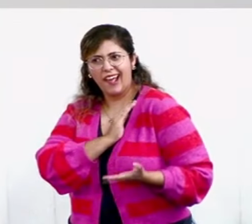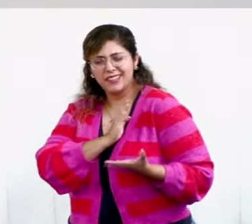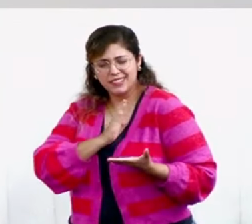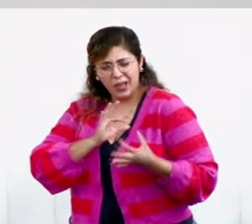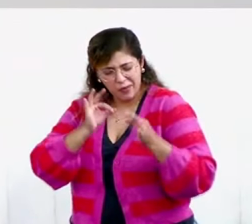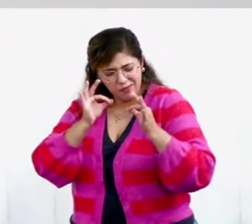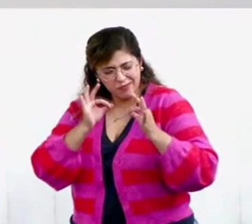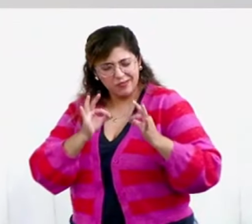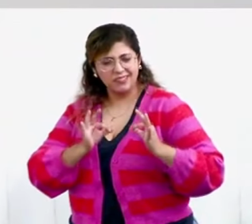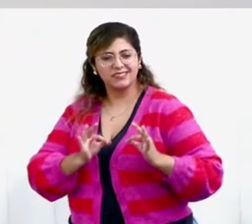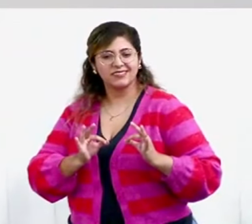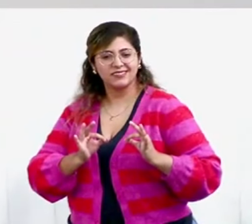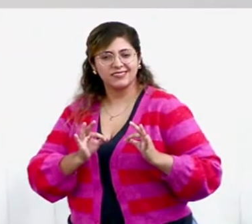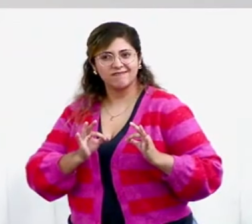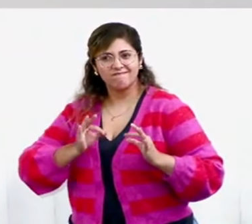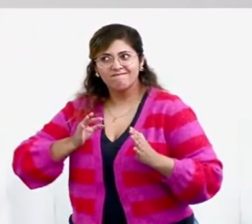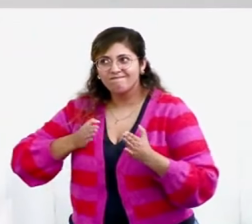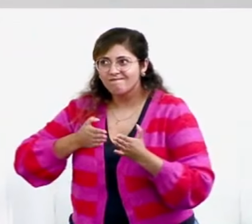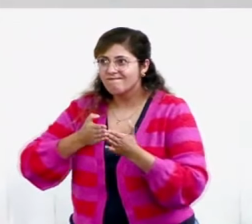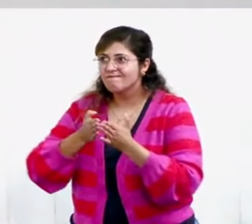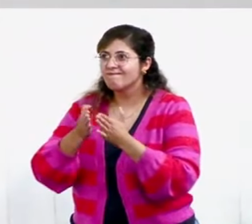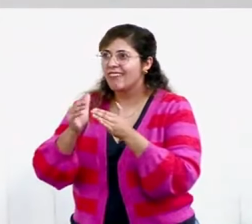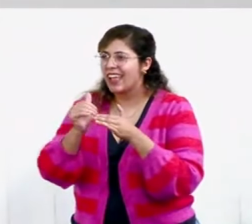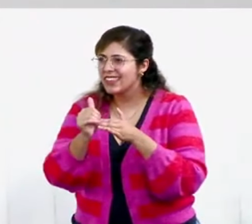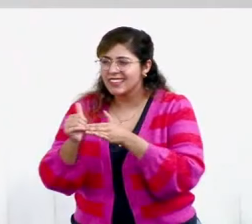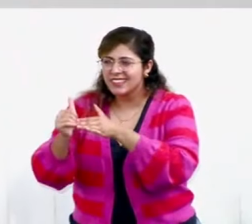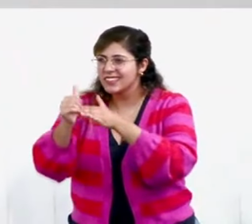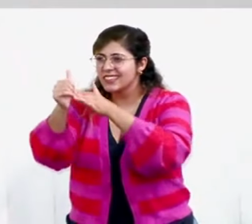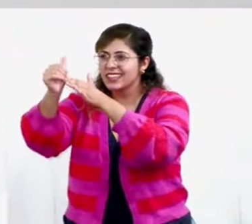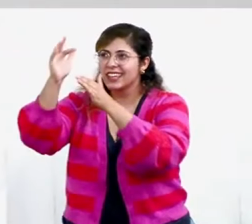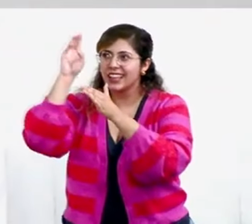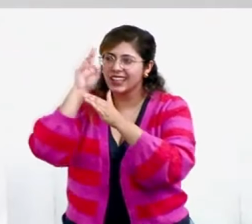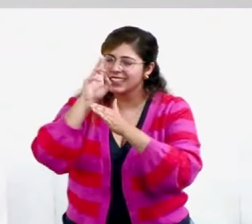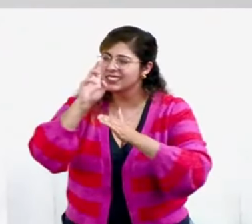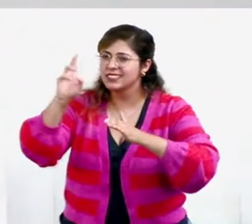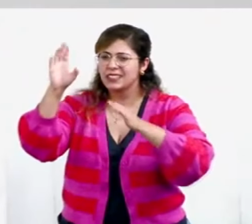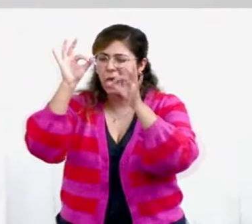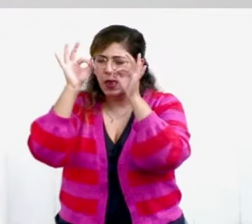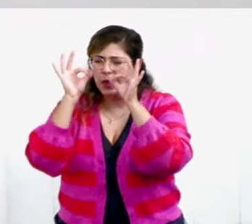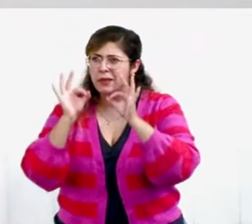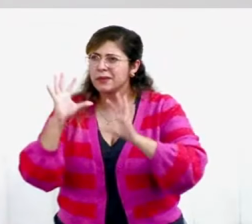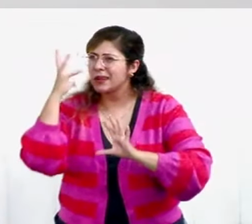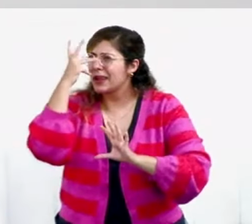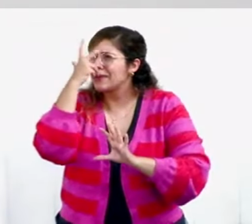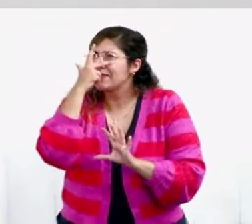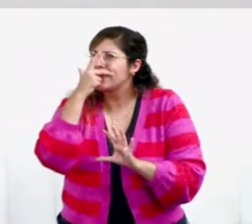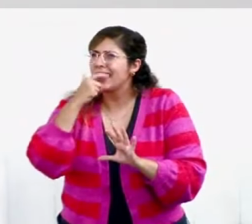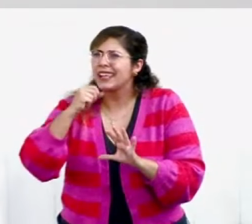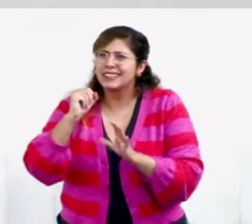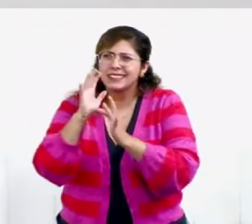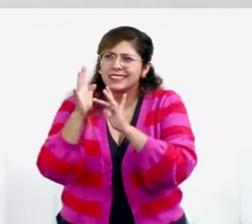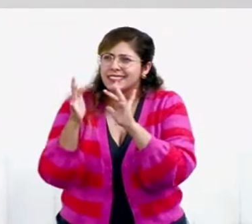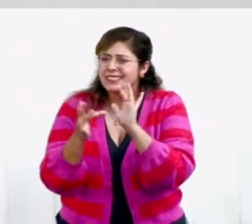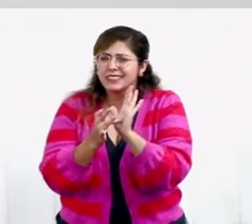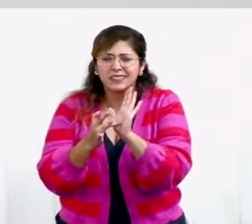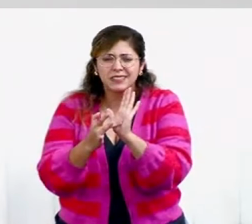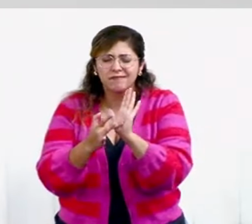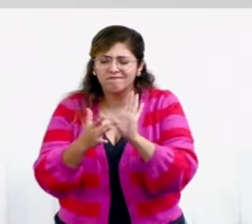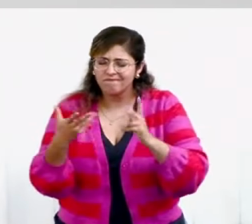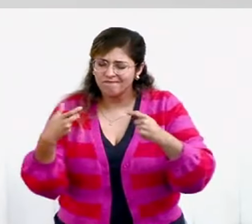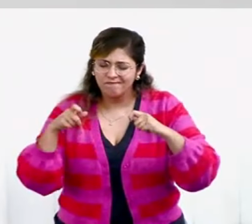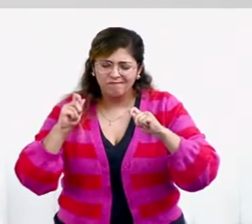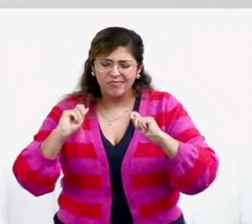agora nós vivemos na vida, na beleza, na santidade de um Cristo que nos